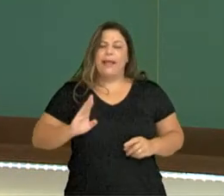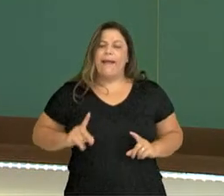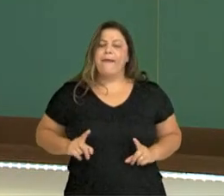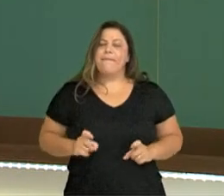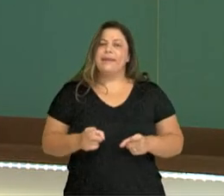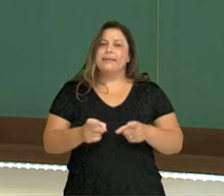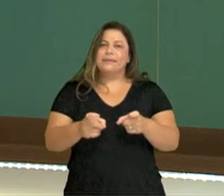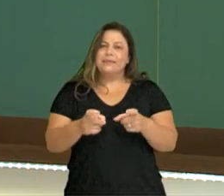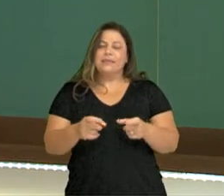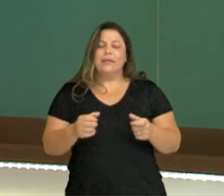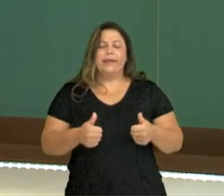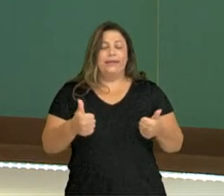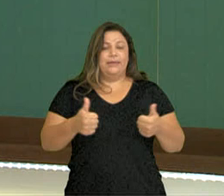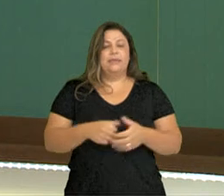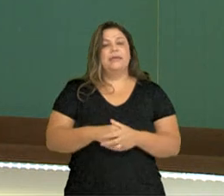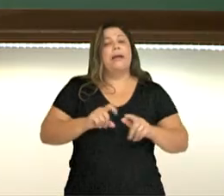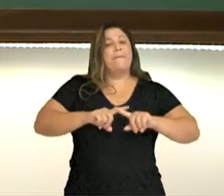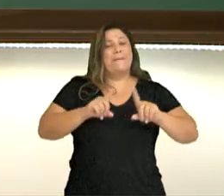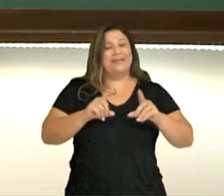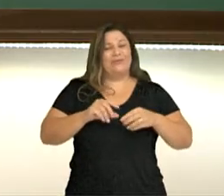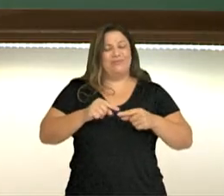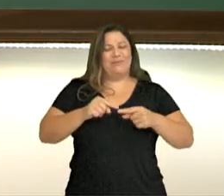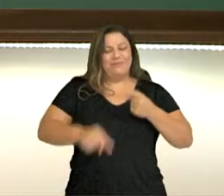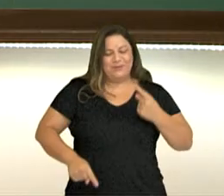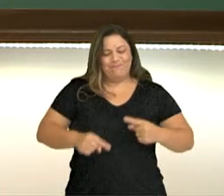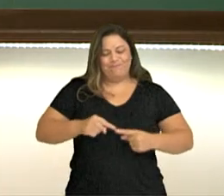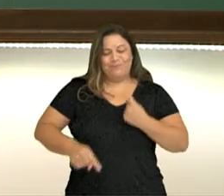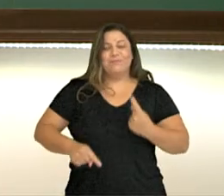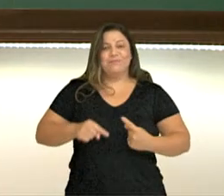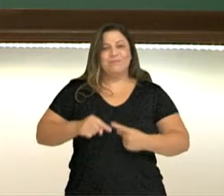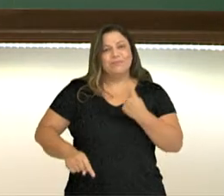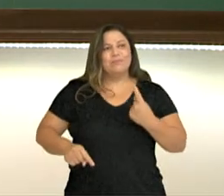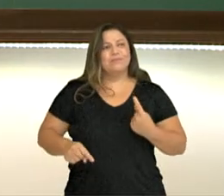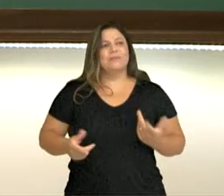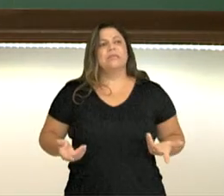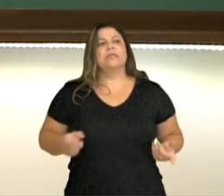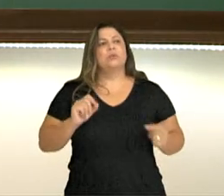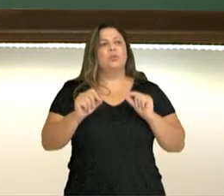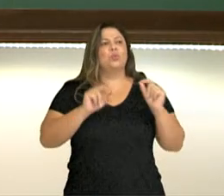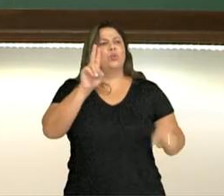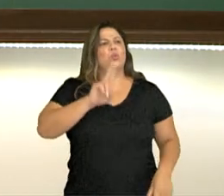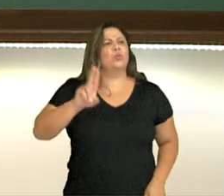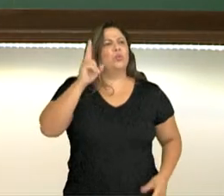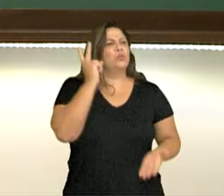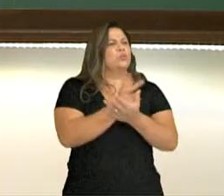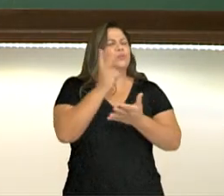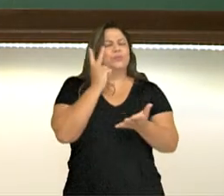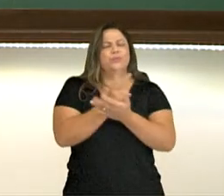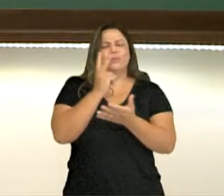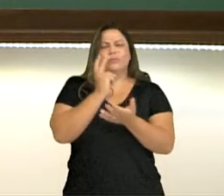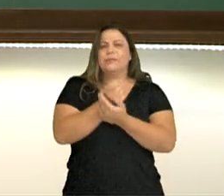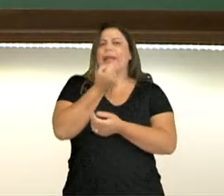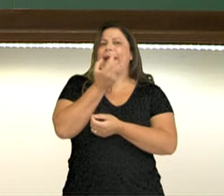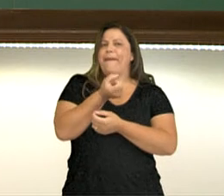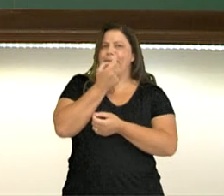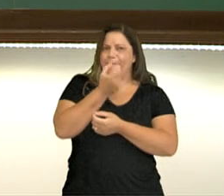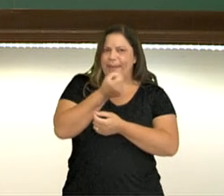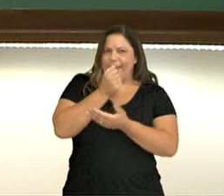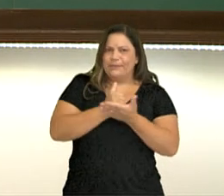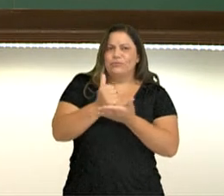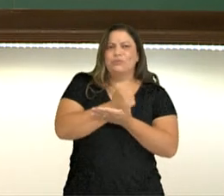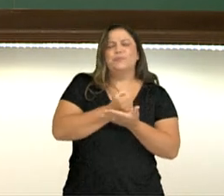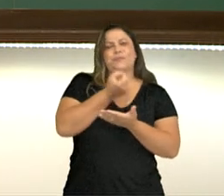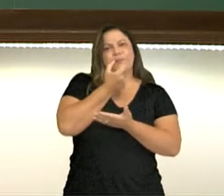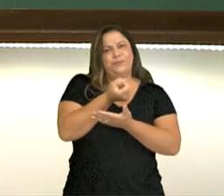que podem desregular essa microbiota. Quais são esses fatores? Uso constante de antibiótico. Às vezes a